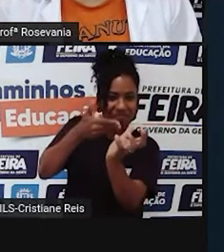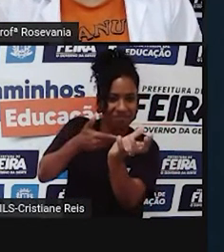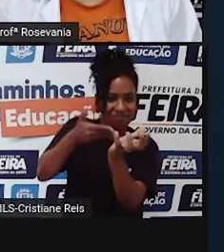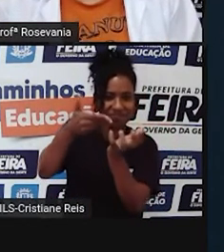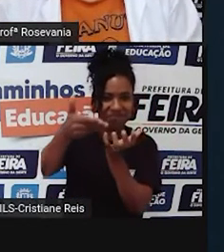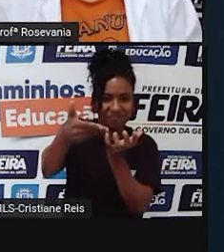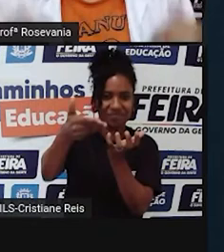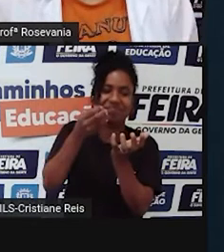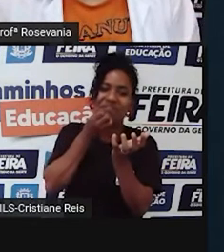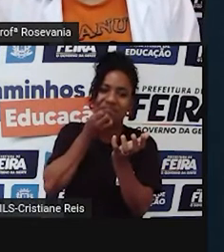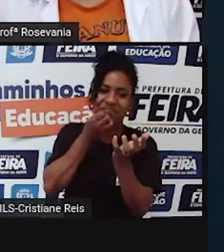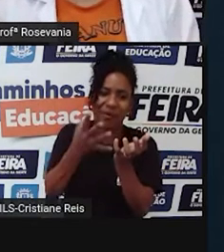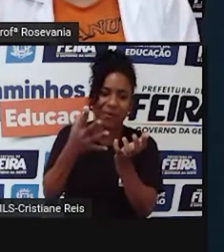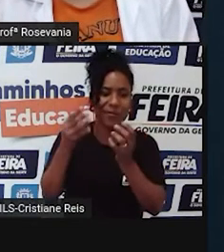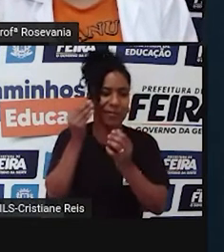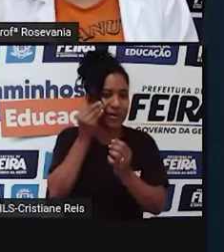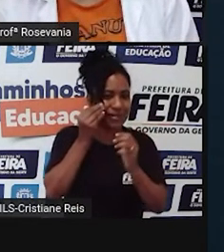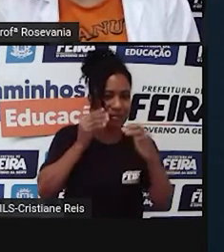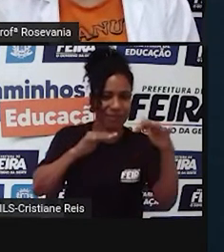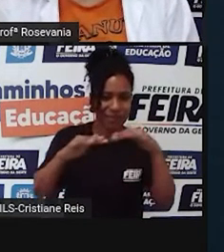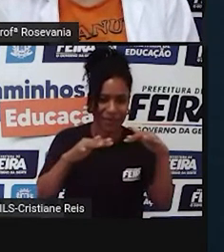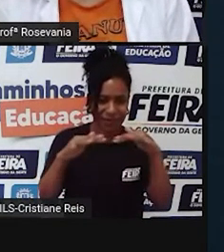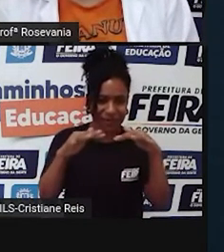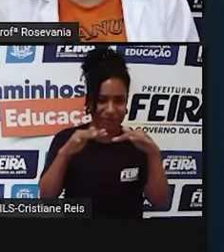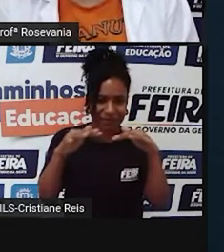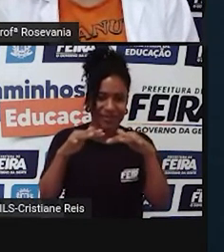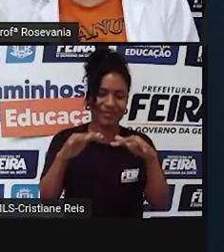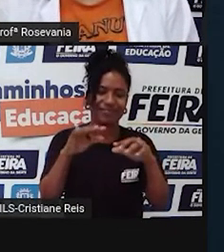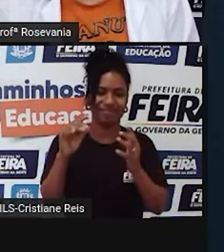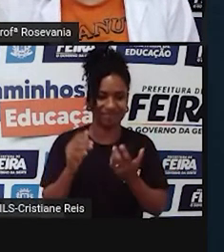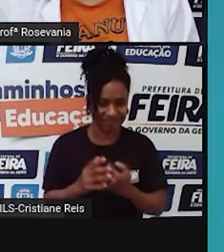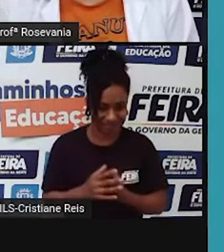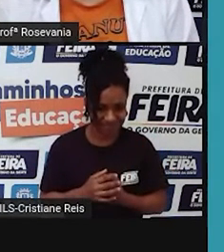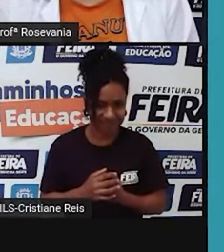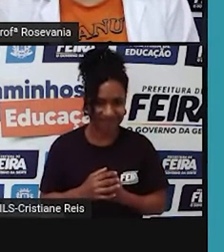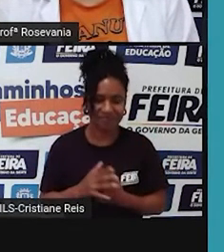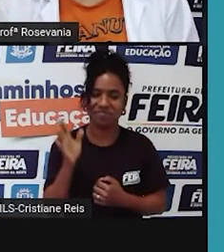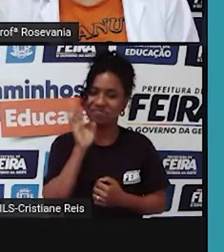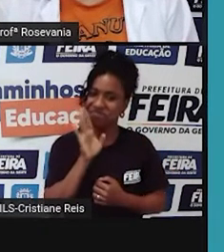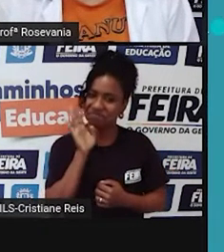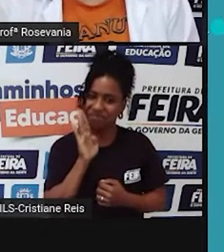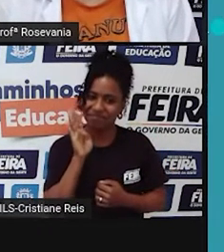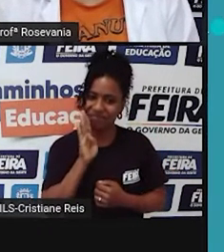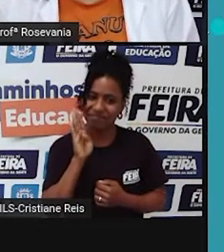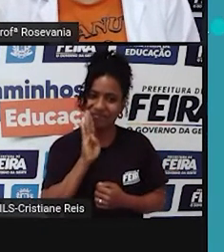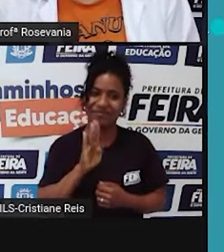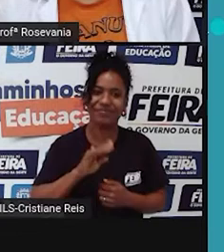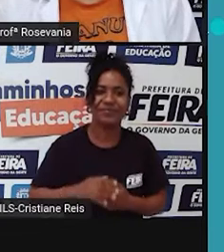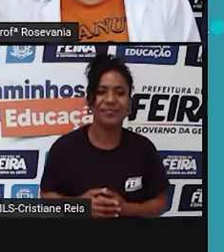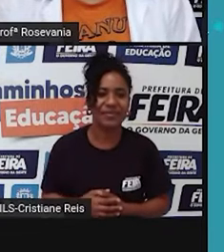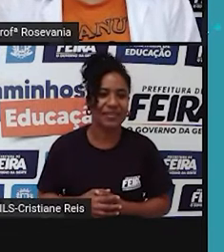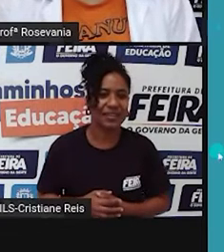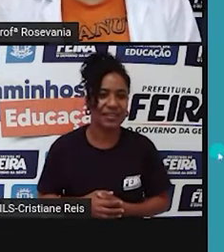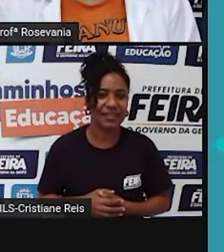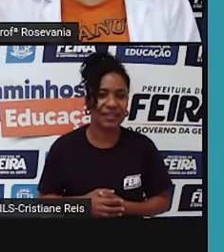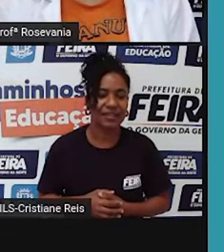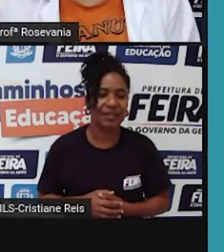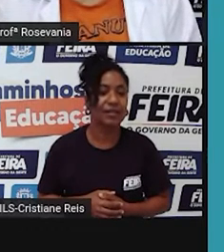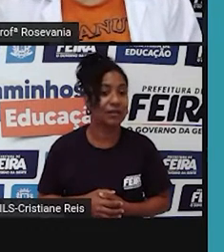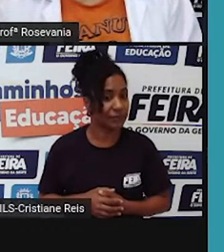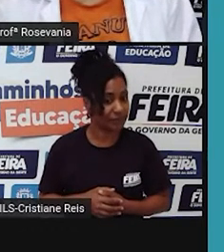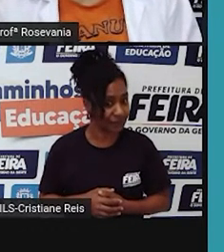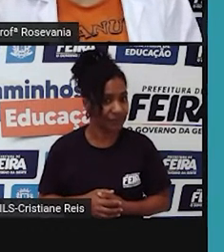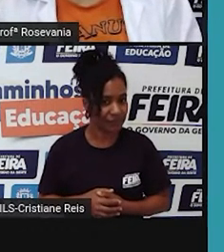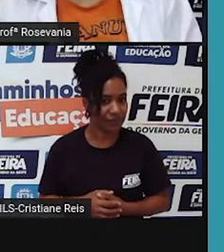de mostrar movimentos em tempo real, né, para a gente. Bem legal mesmo. Bom, mas aí,